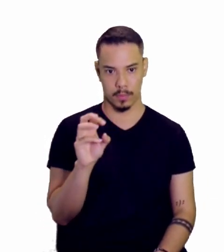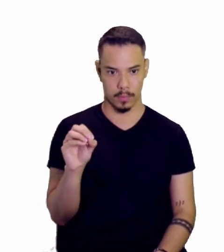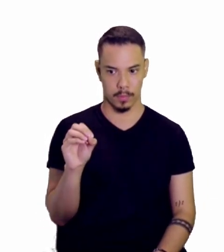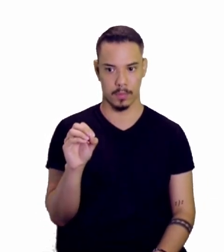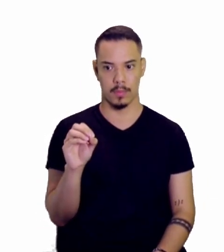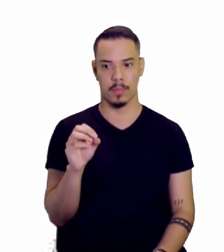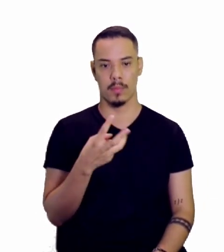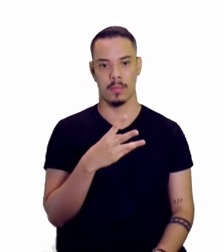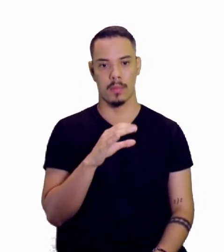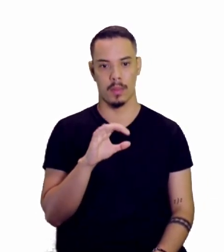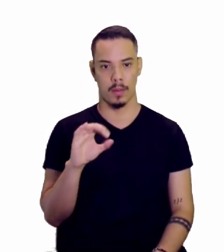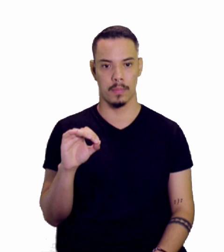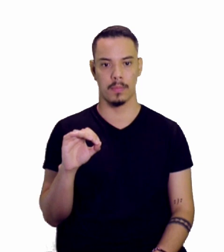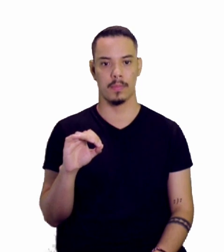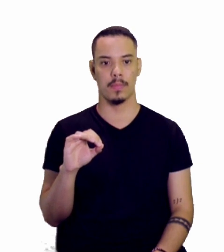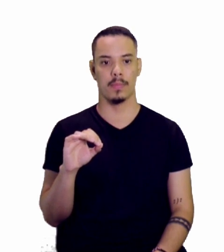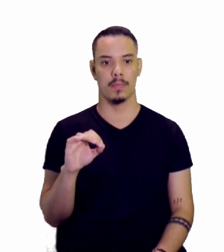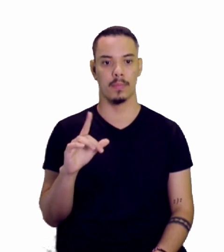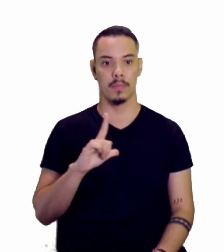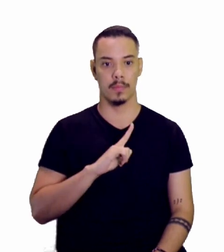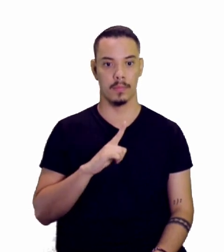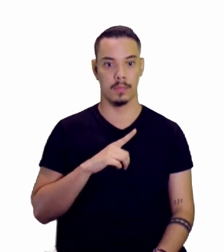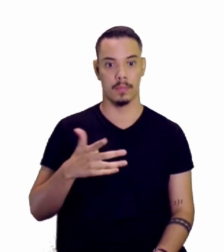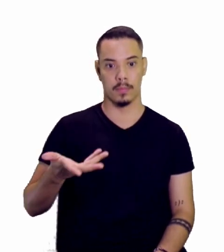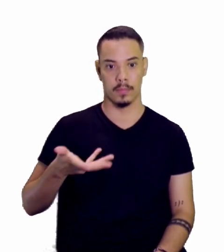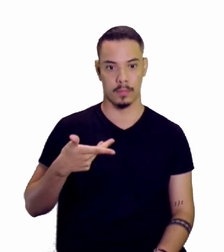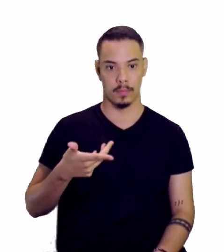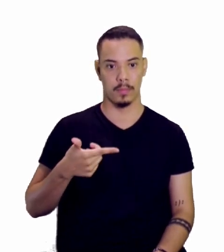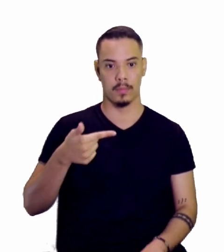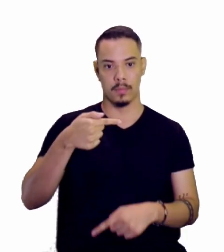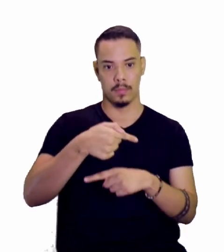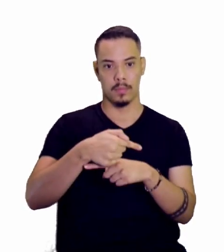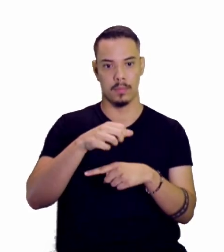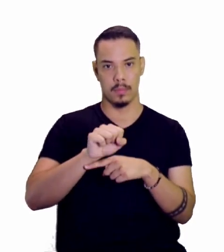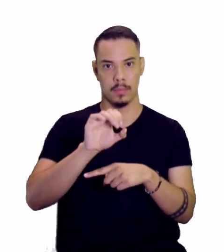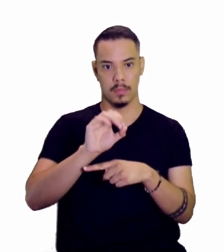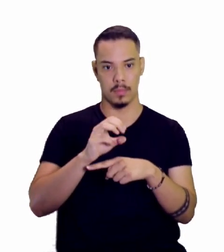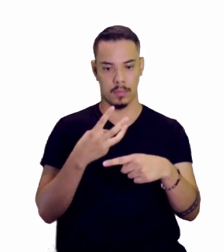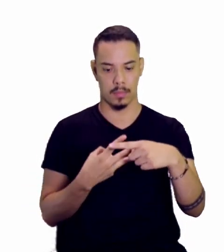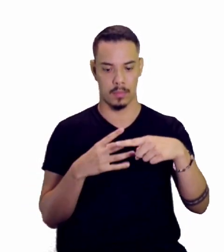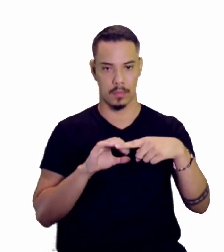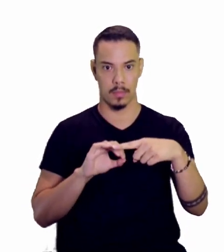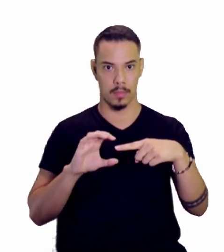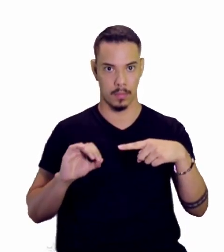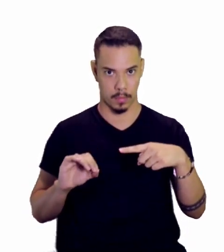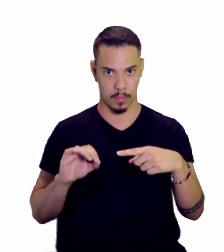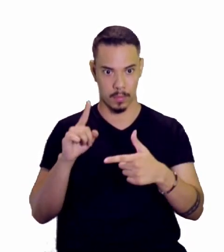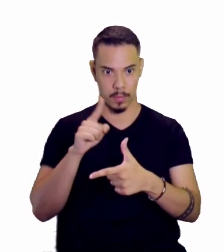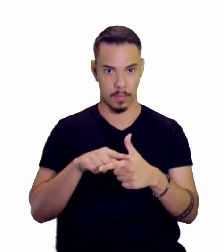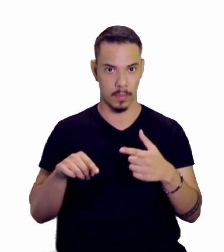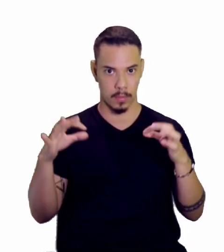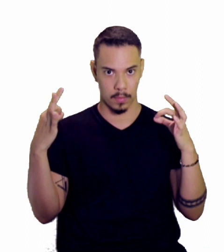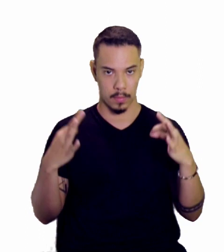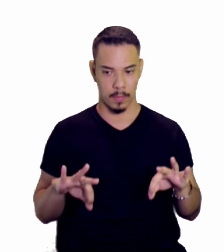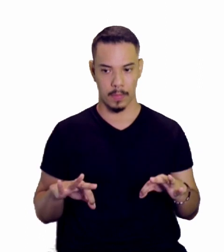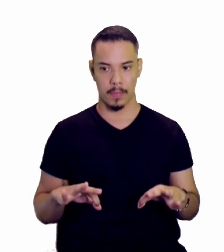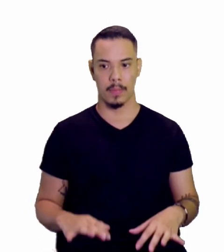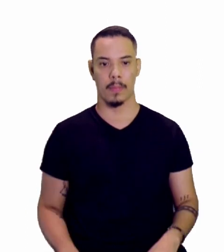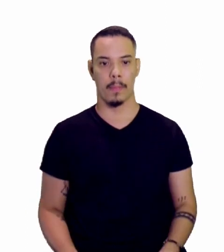Então a gente vai ter uma aceleração aí, olha, os 300 está multiplicando, ele passa dividindo, não é isso?